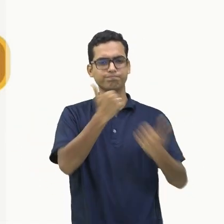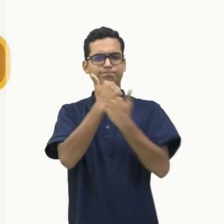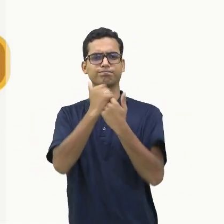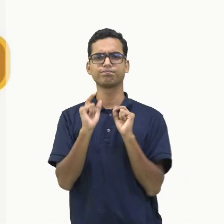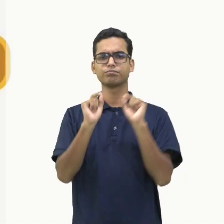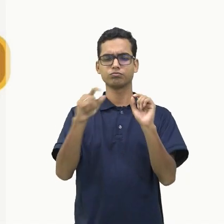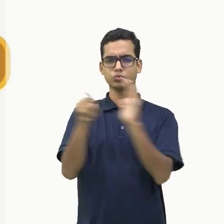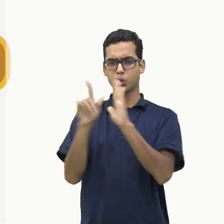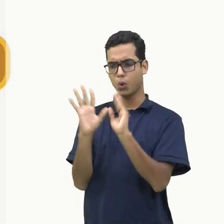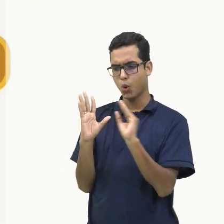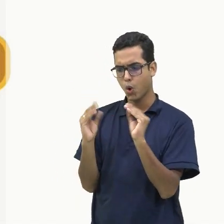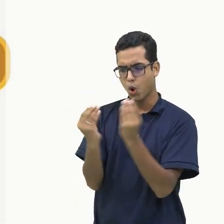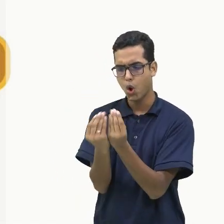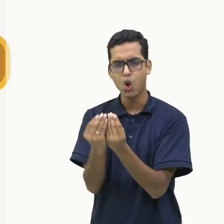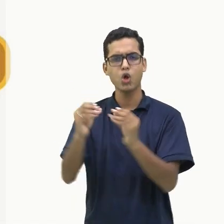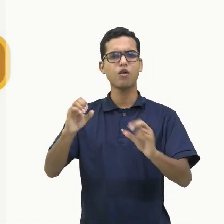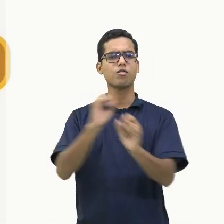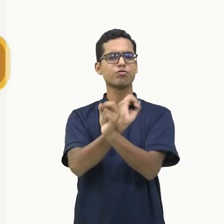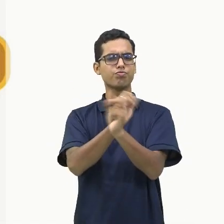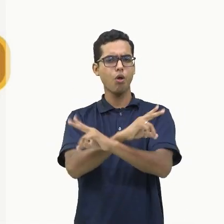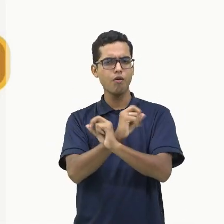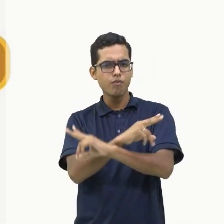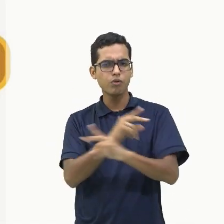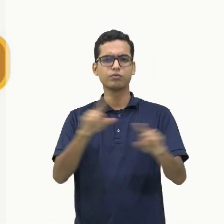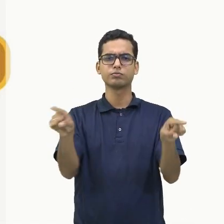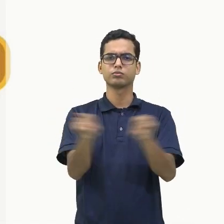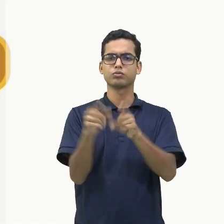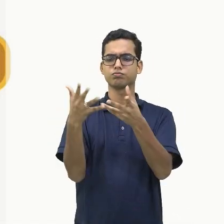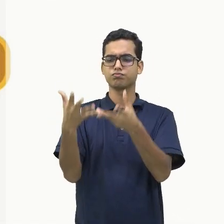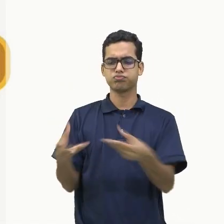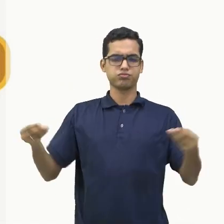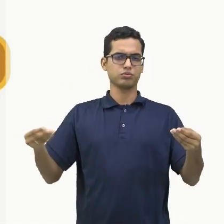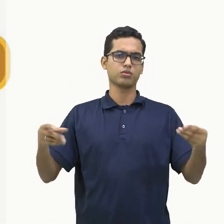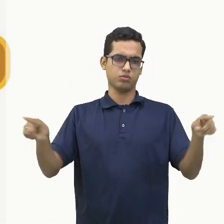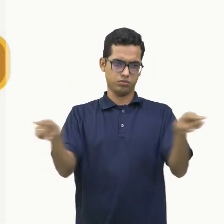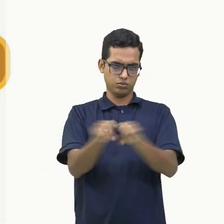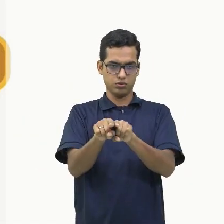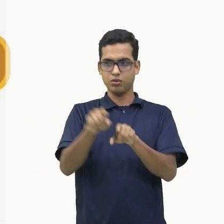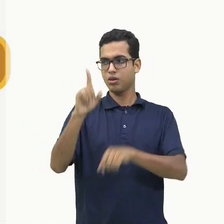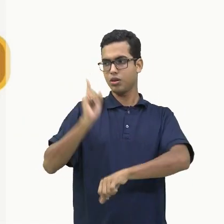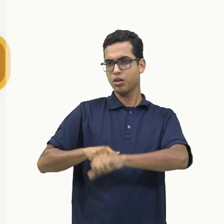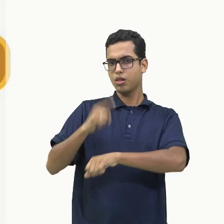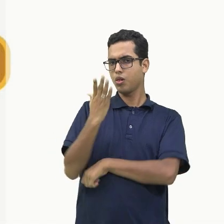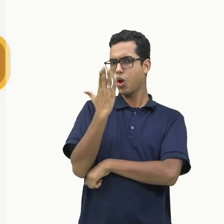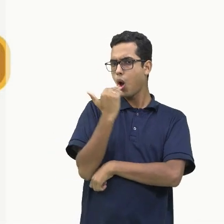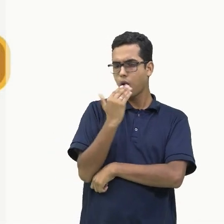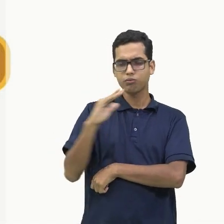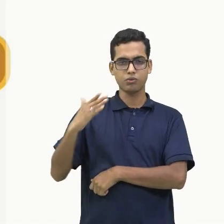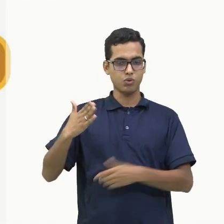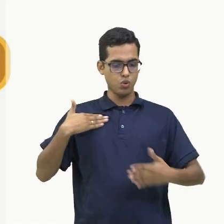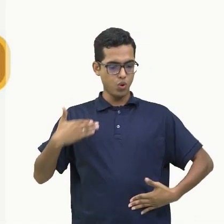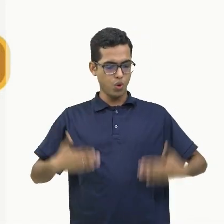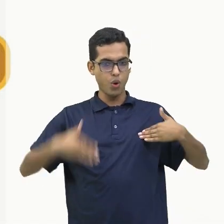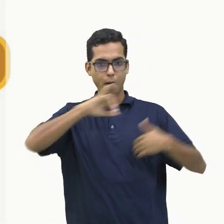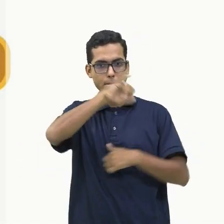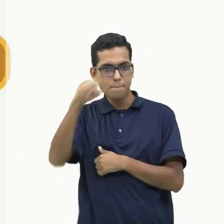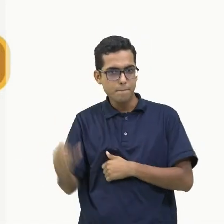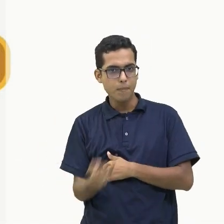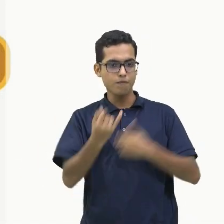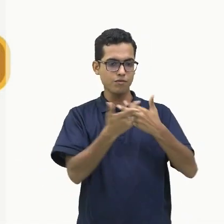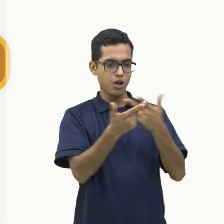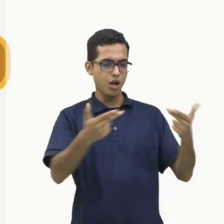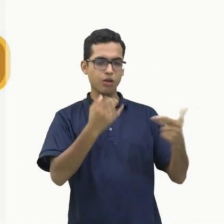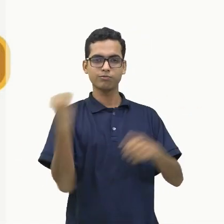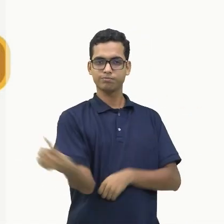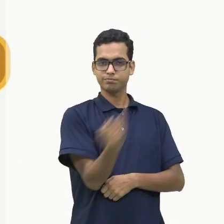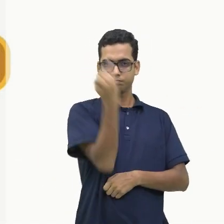de substâncias tóxicas. Vejam só, quando a gente se alimenta, o nosso corpo aproveita aquilo que é necessário, mas também